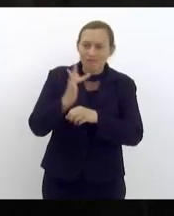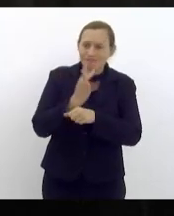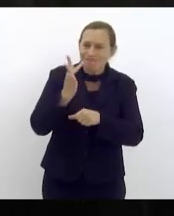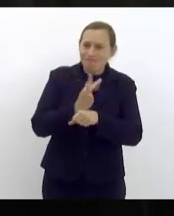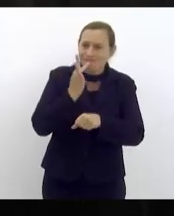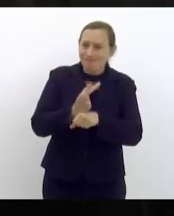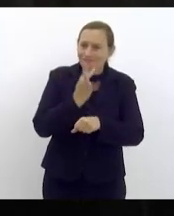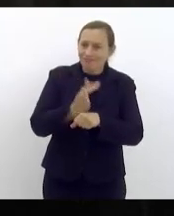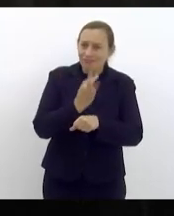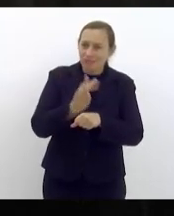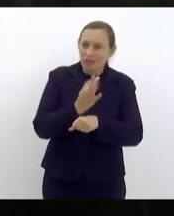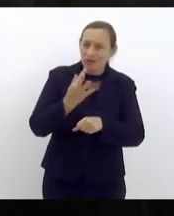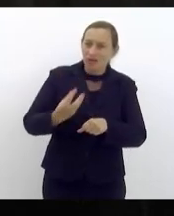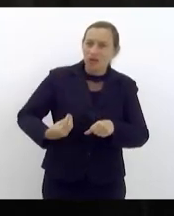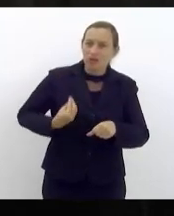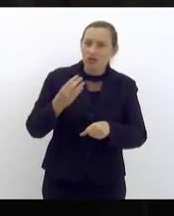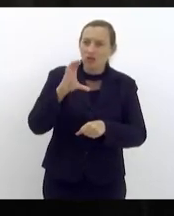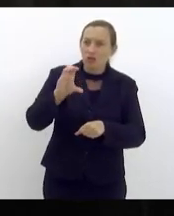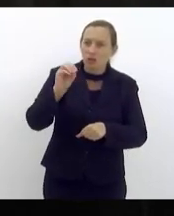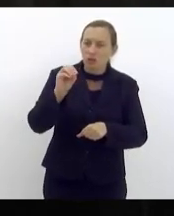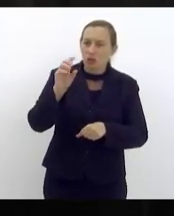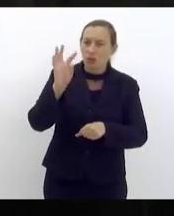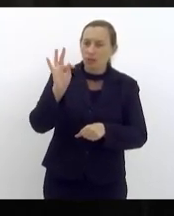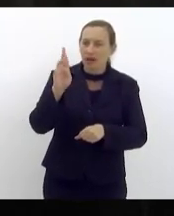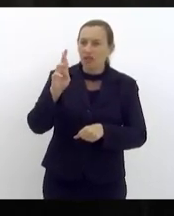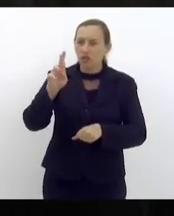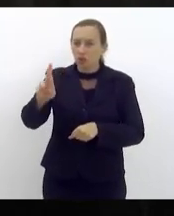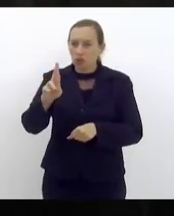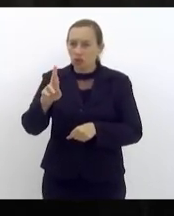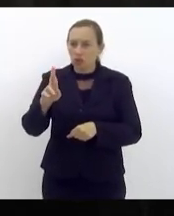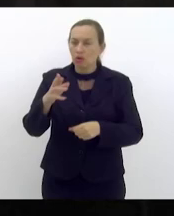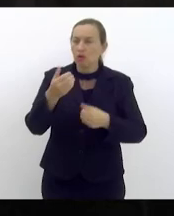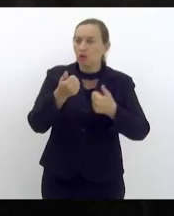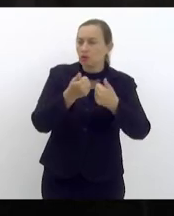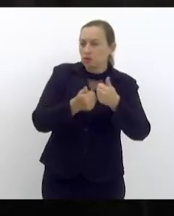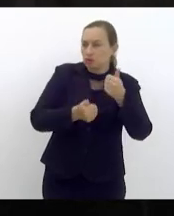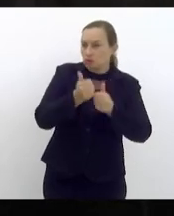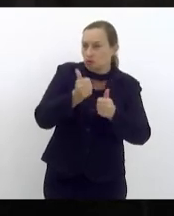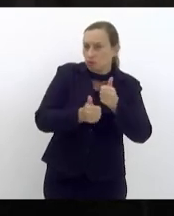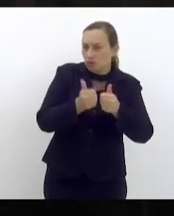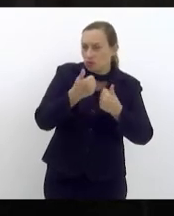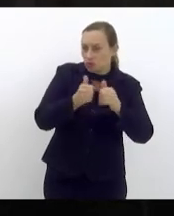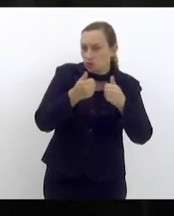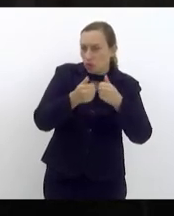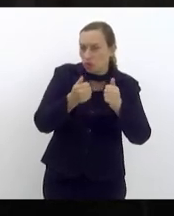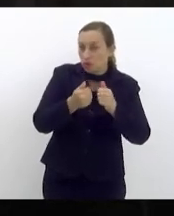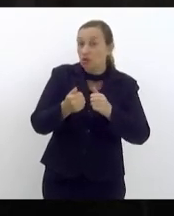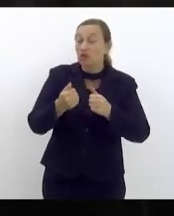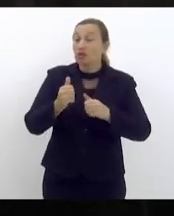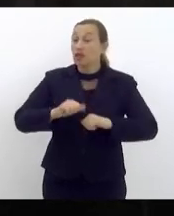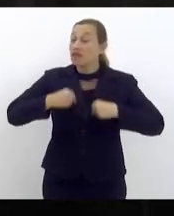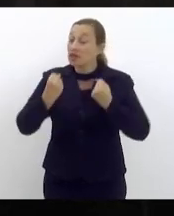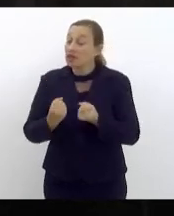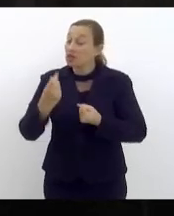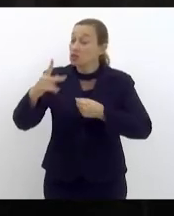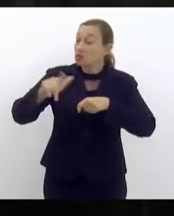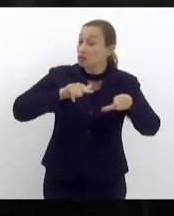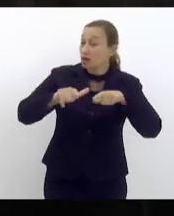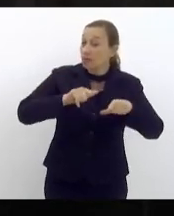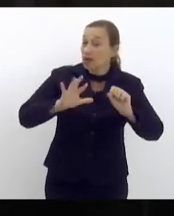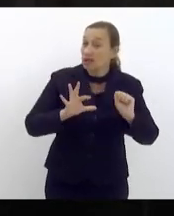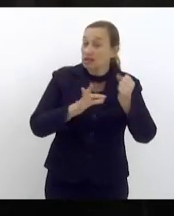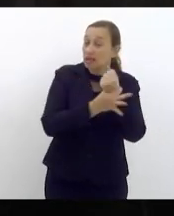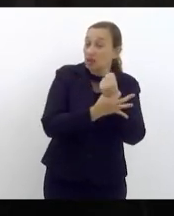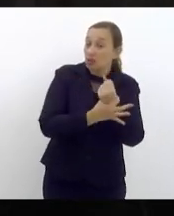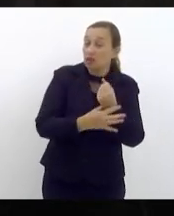com a presença dos cobradores dos carros em defesa de vocês do trabalho digno defesa da segurança dos